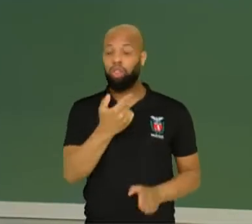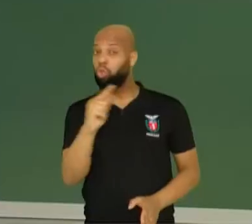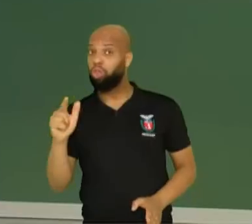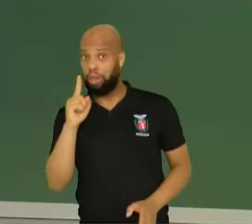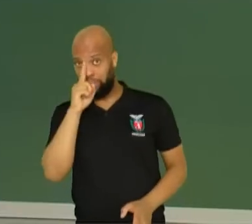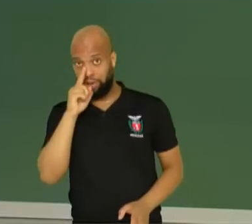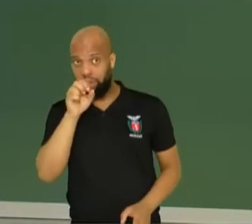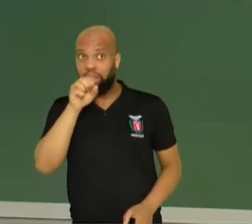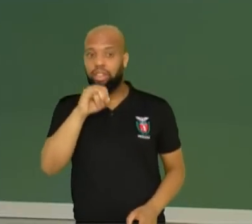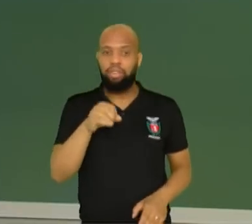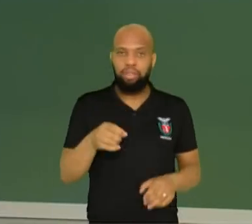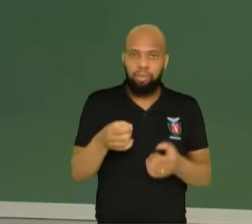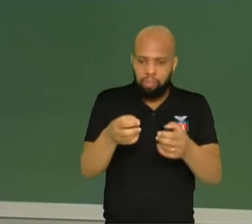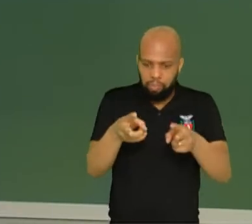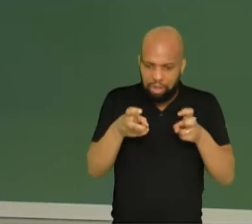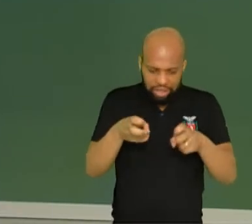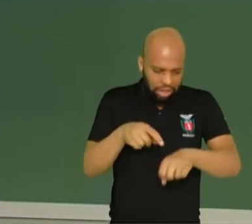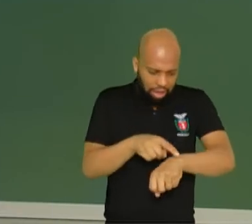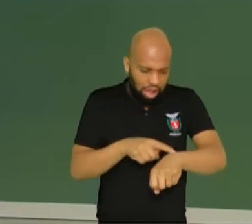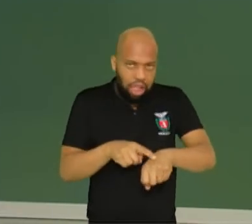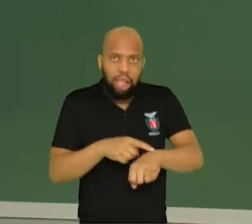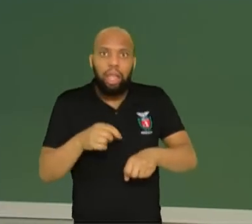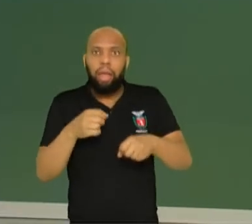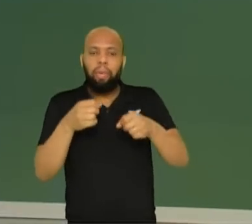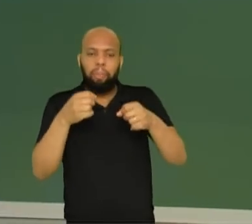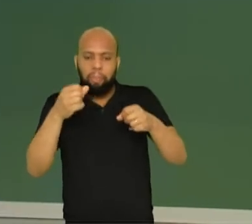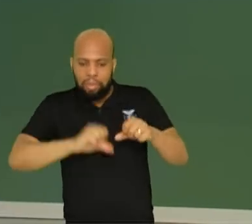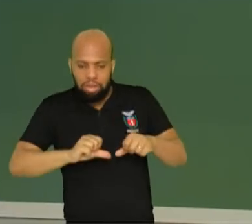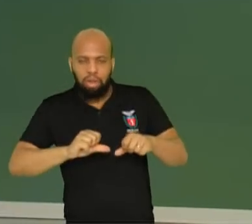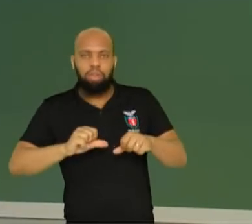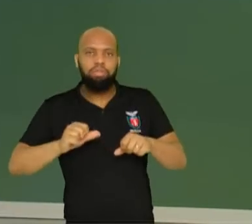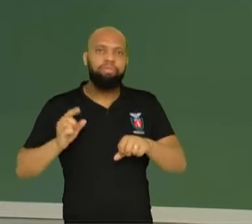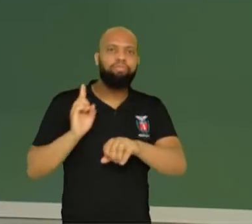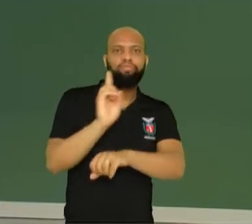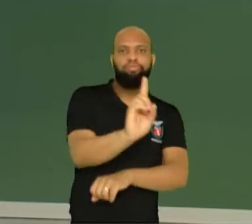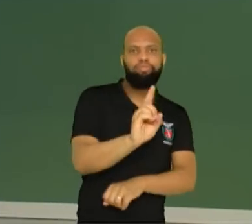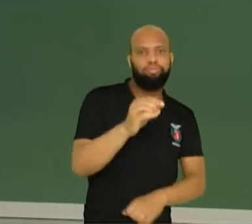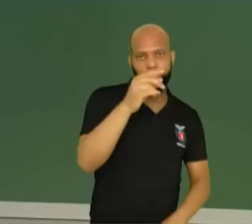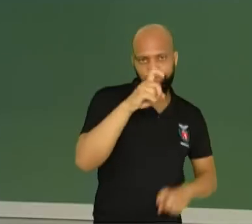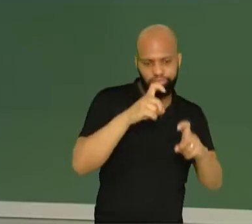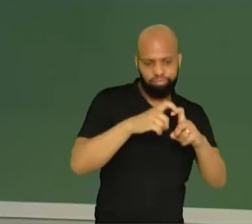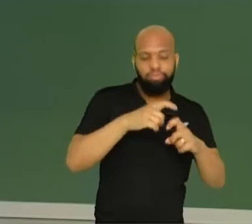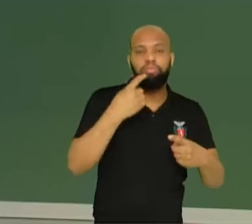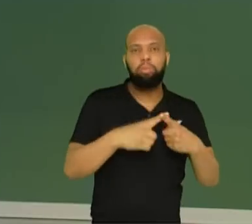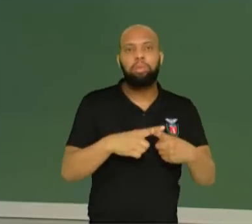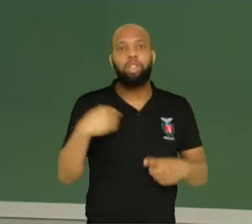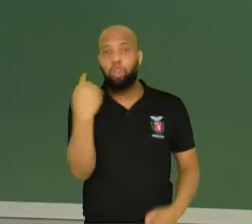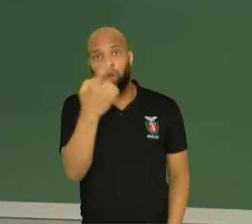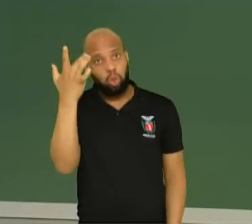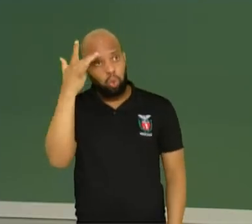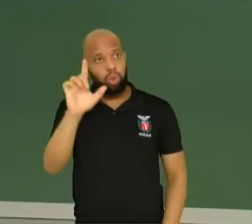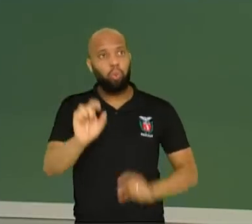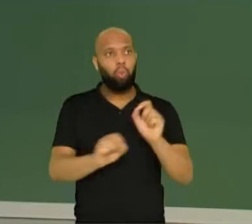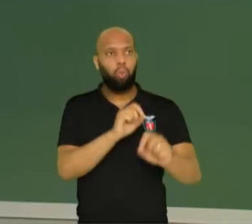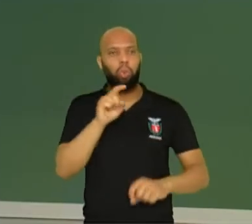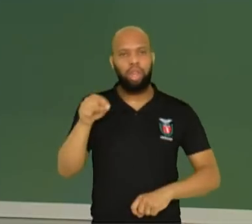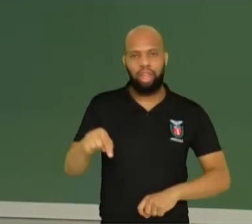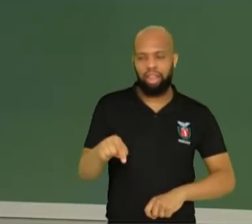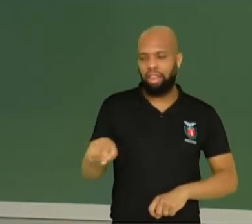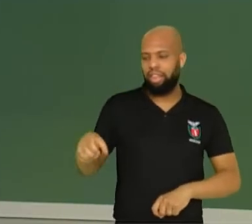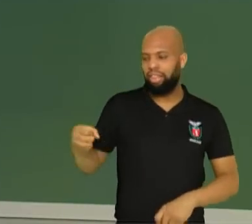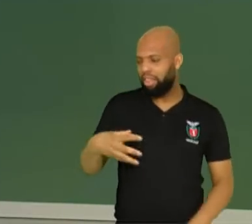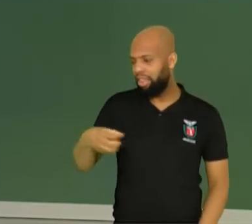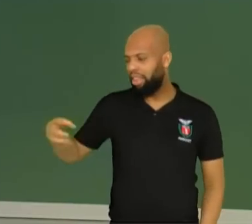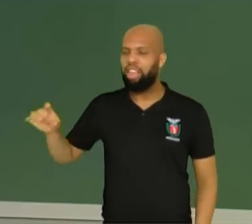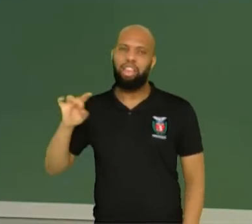forte. Caso fique pior, procure um atendimento médico, porque a gente não tem tanto conhecimento assim para dizer assim, essa água-viva